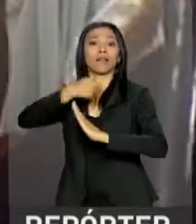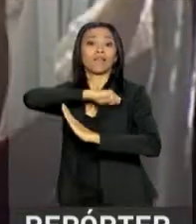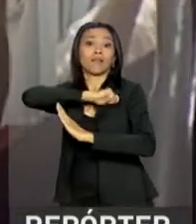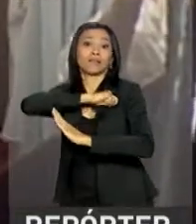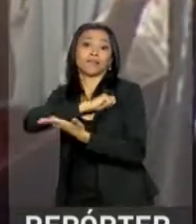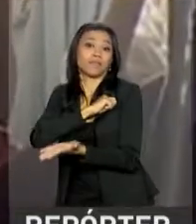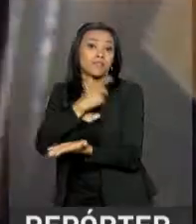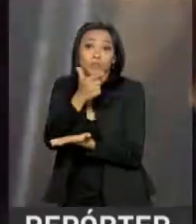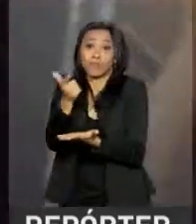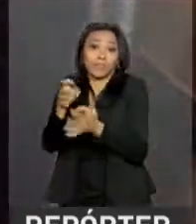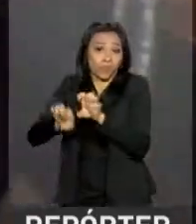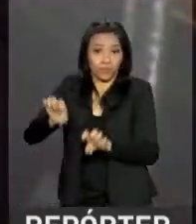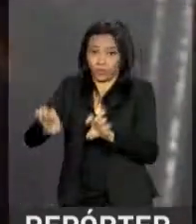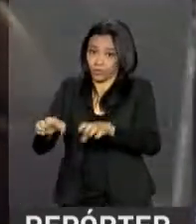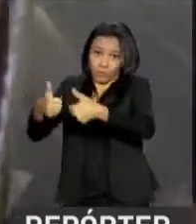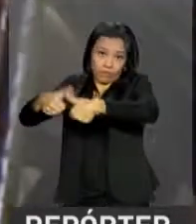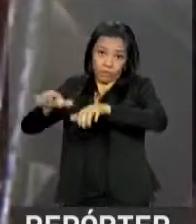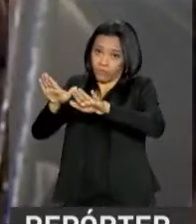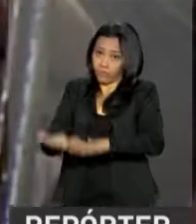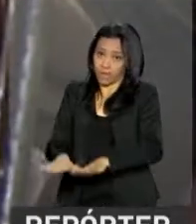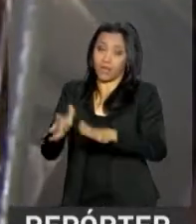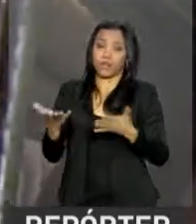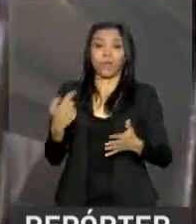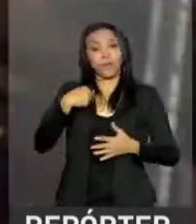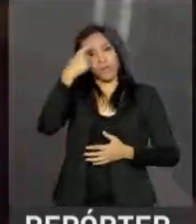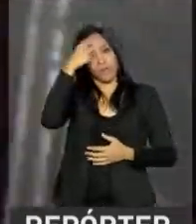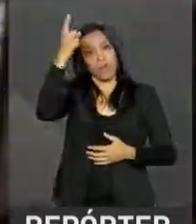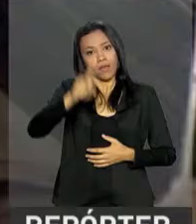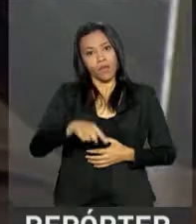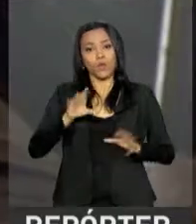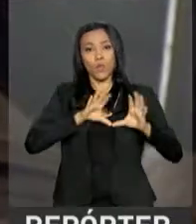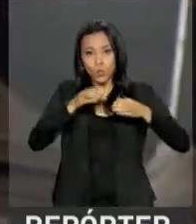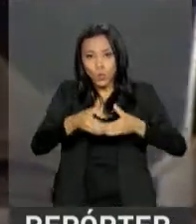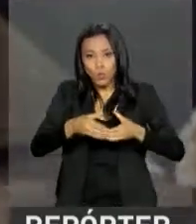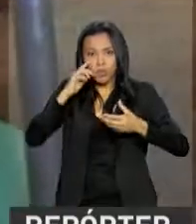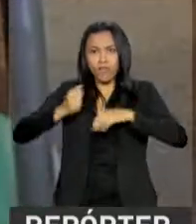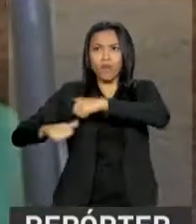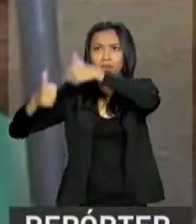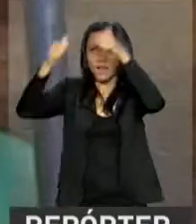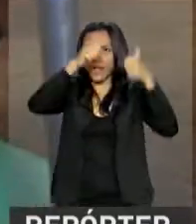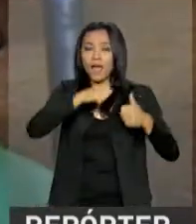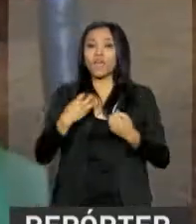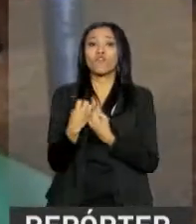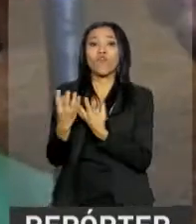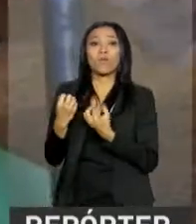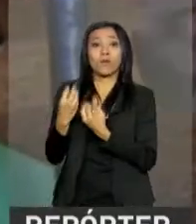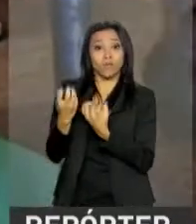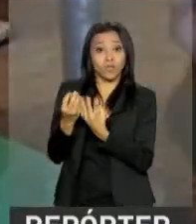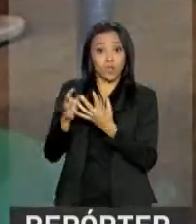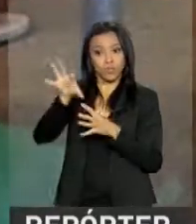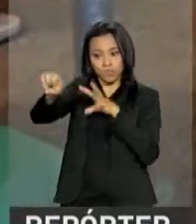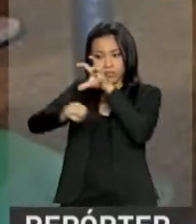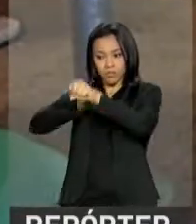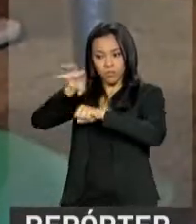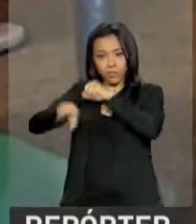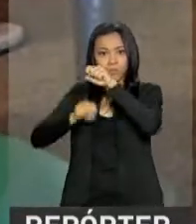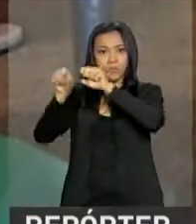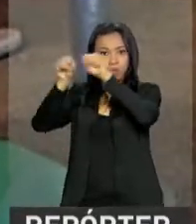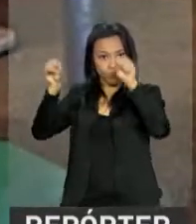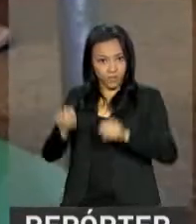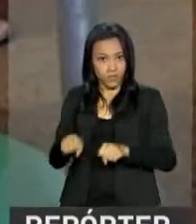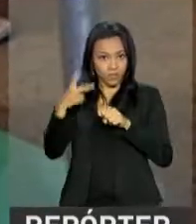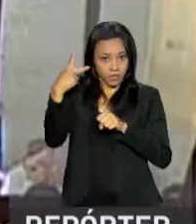sem estrutura adequada. A ideia é que os mutirões sejam feitos a partir de informações tiradas do banco de dados dos poderes